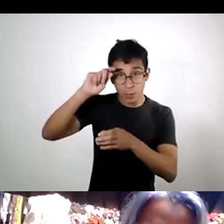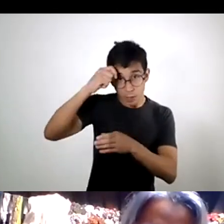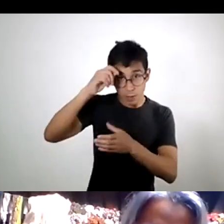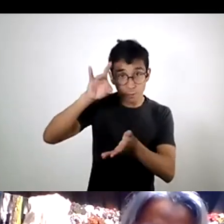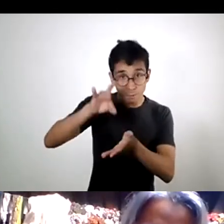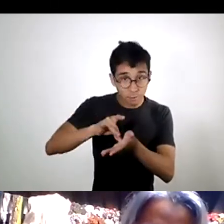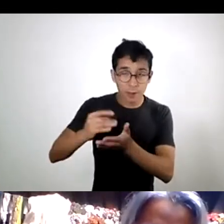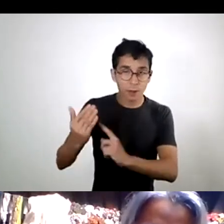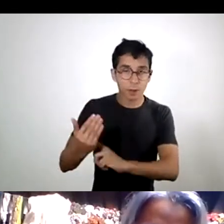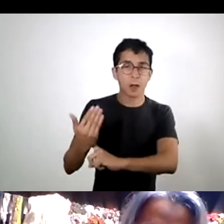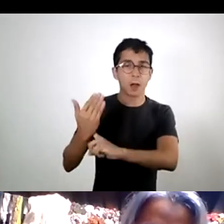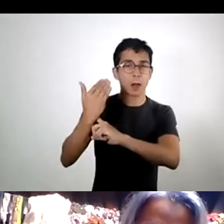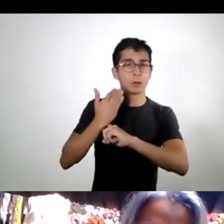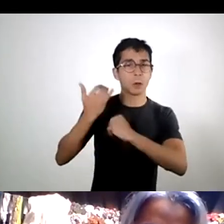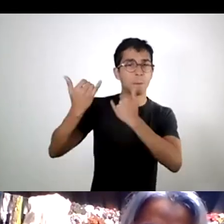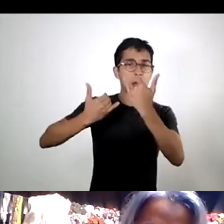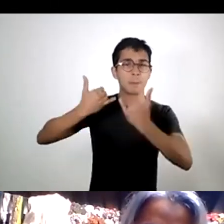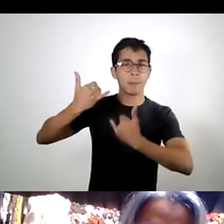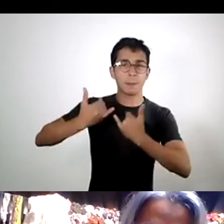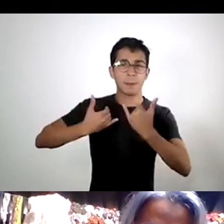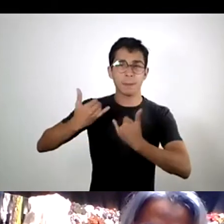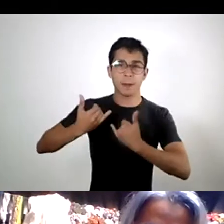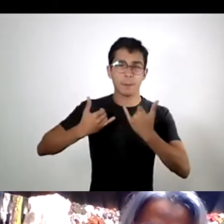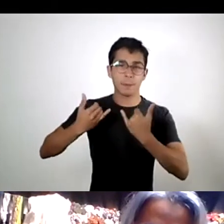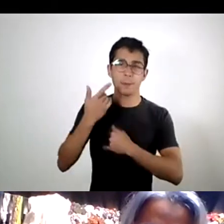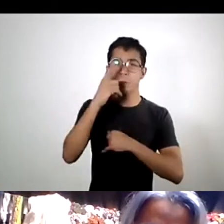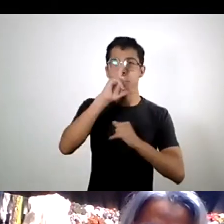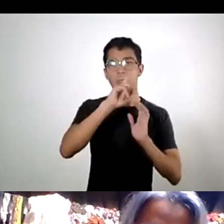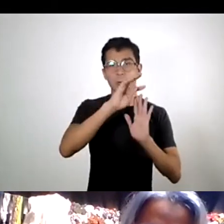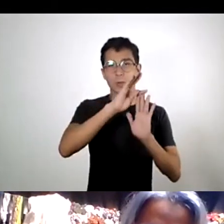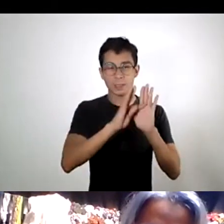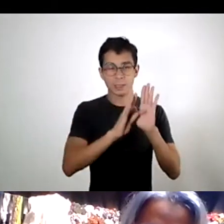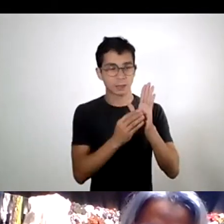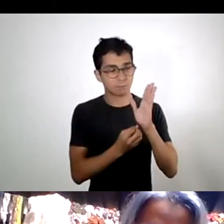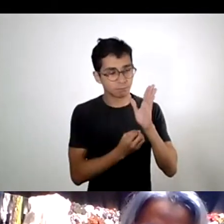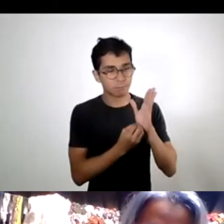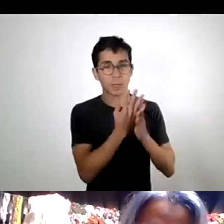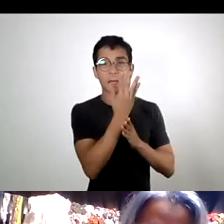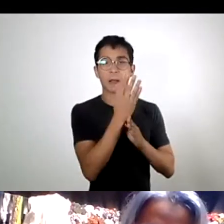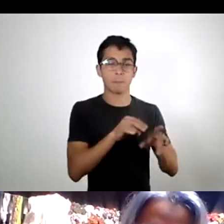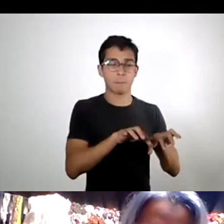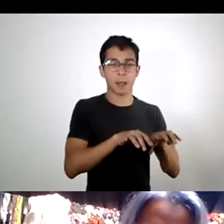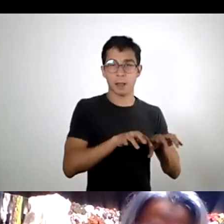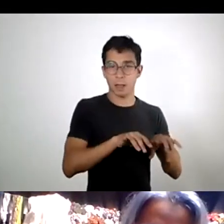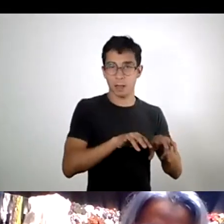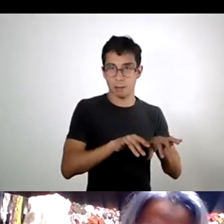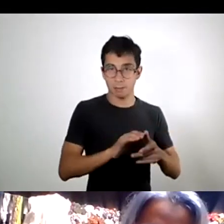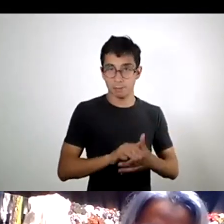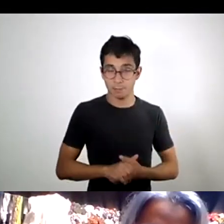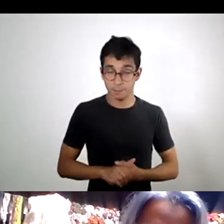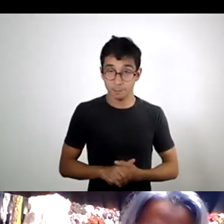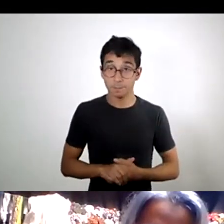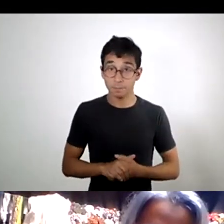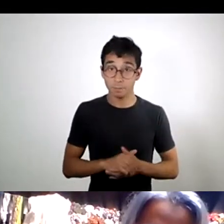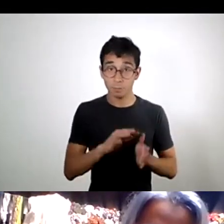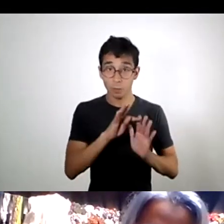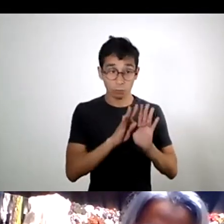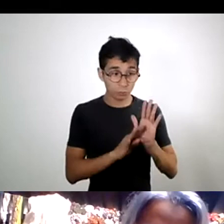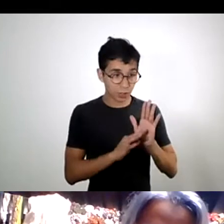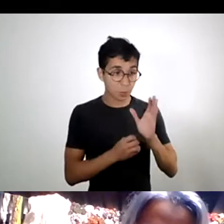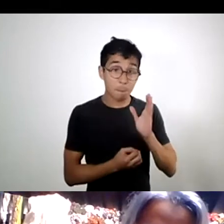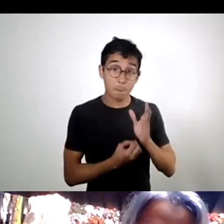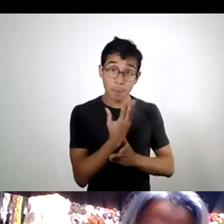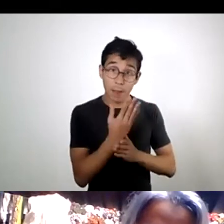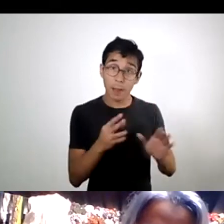construir também o enredo, né, e a escrita. E quando estava pronto, né, a